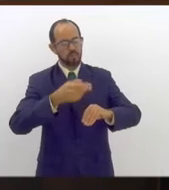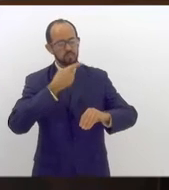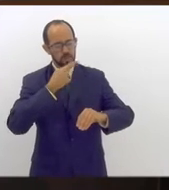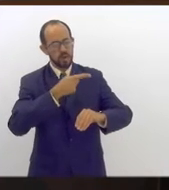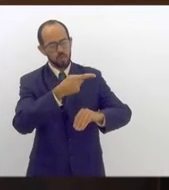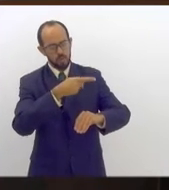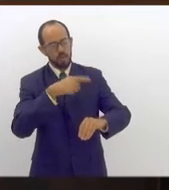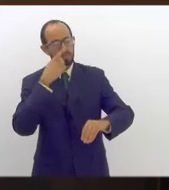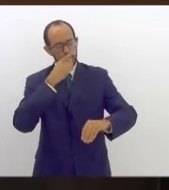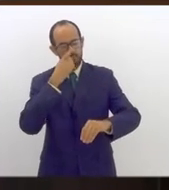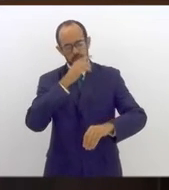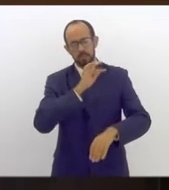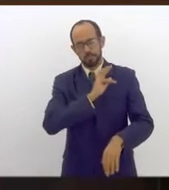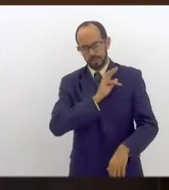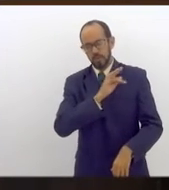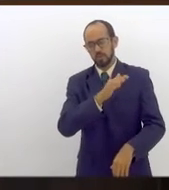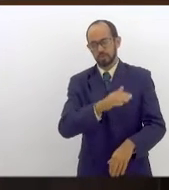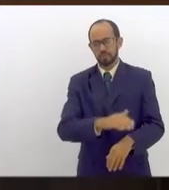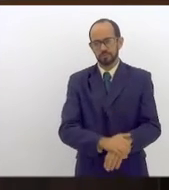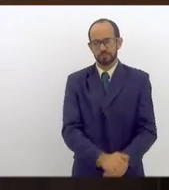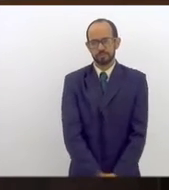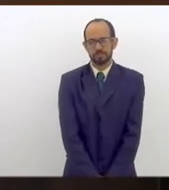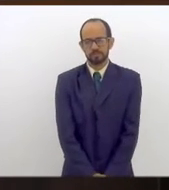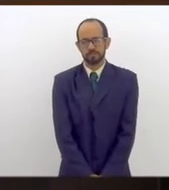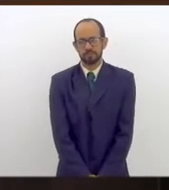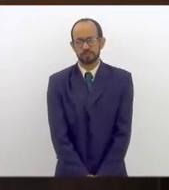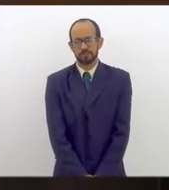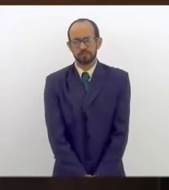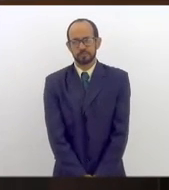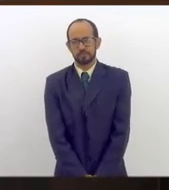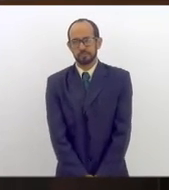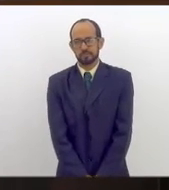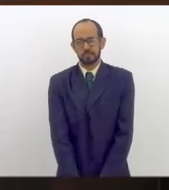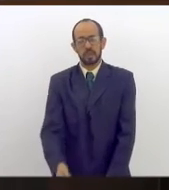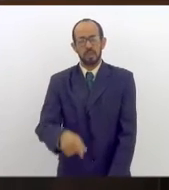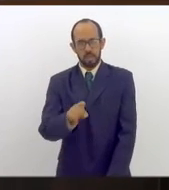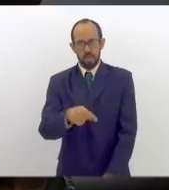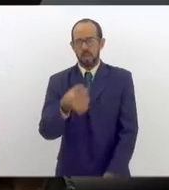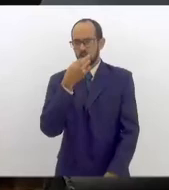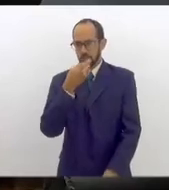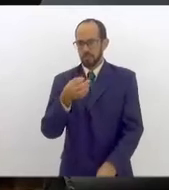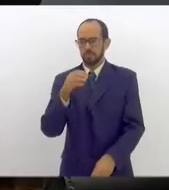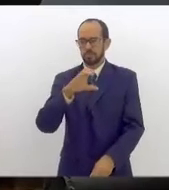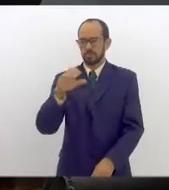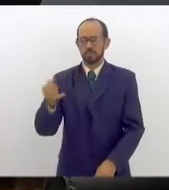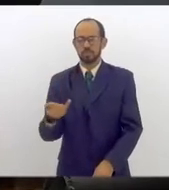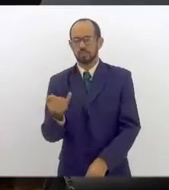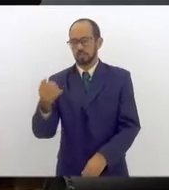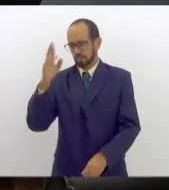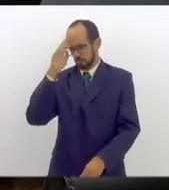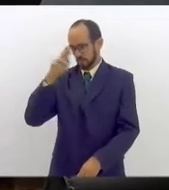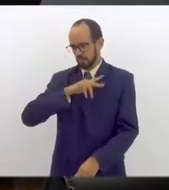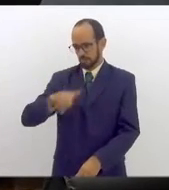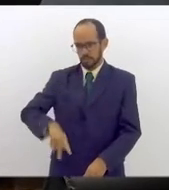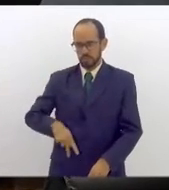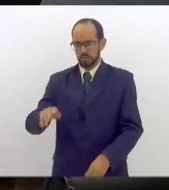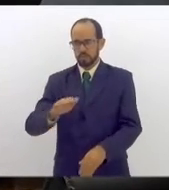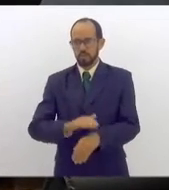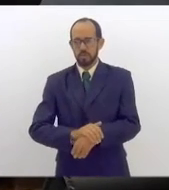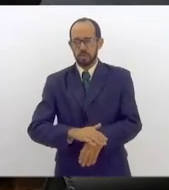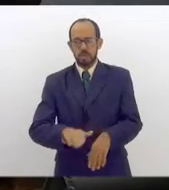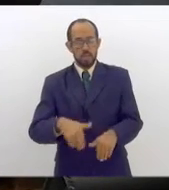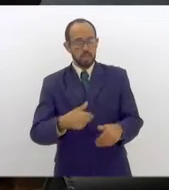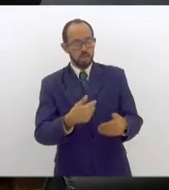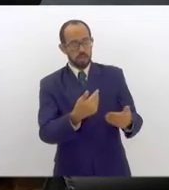nominar a deputada Marta Rocha. É o parecer, senhora presidente. A presidência defere o pedido